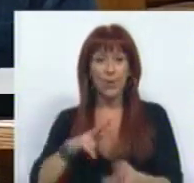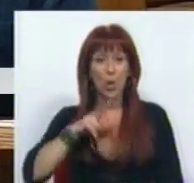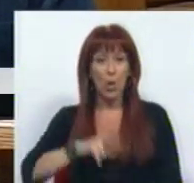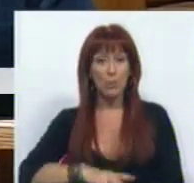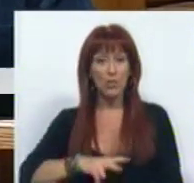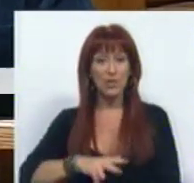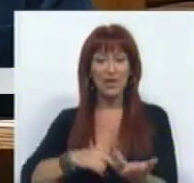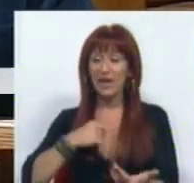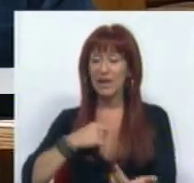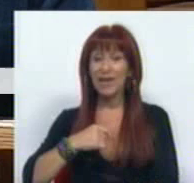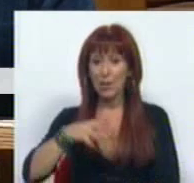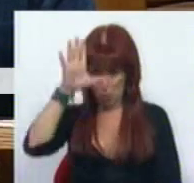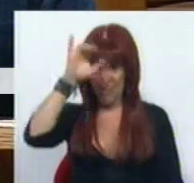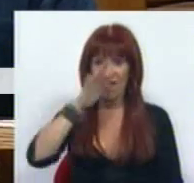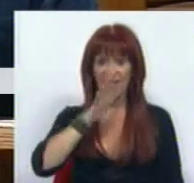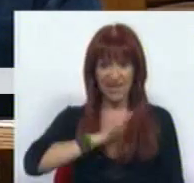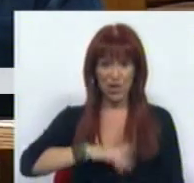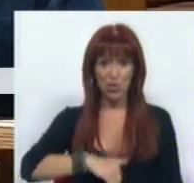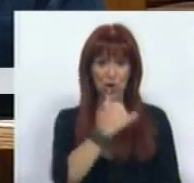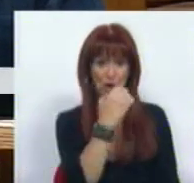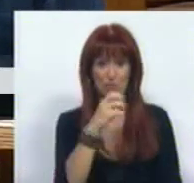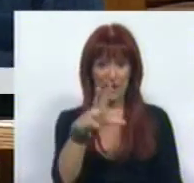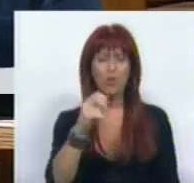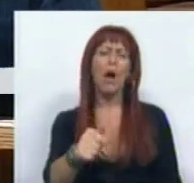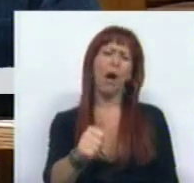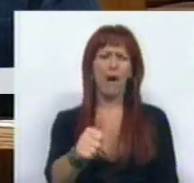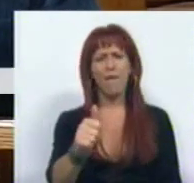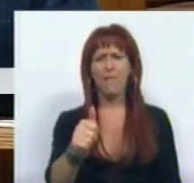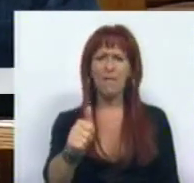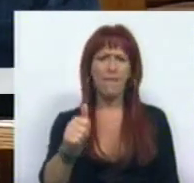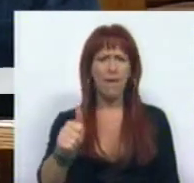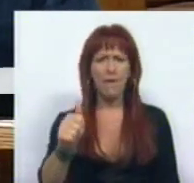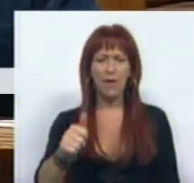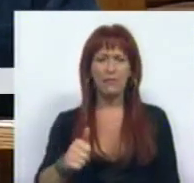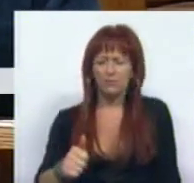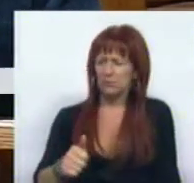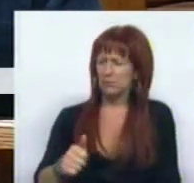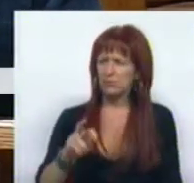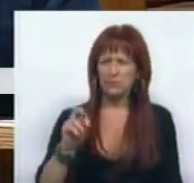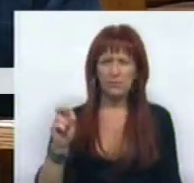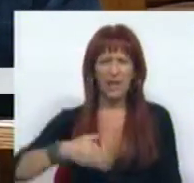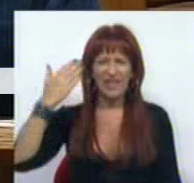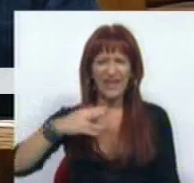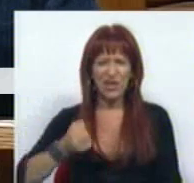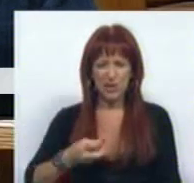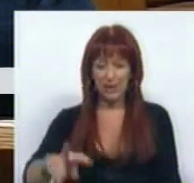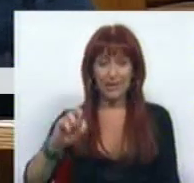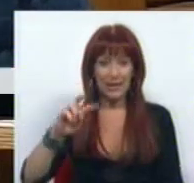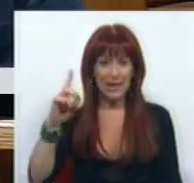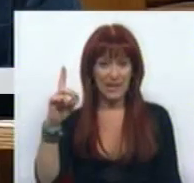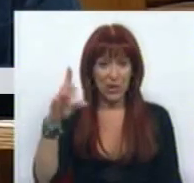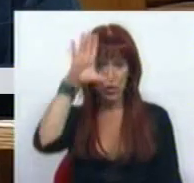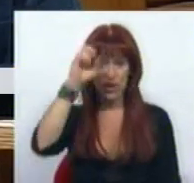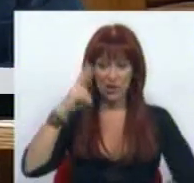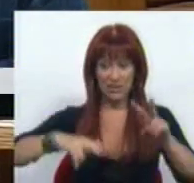país, diz-nos o Governo que em 2013 é que vai ser bom. Há 36 dias que o Ministro das